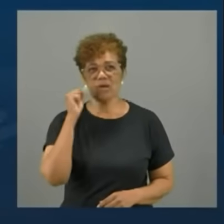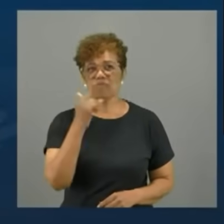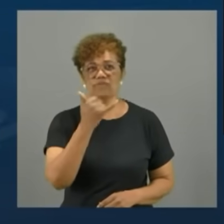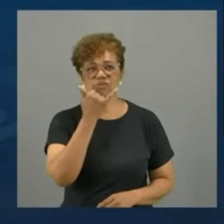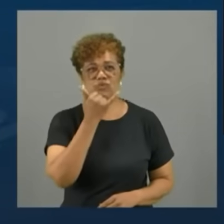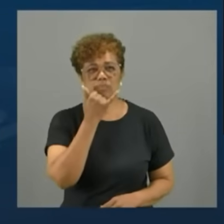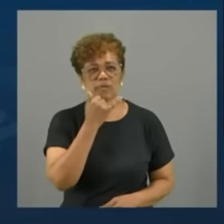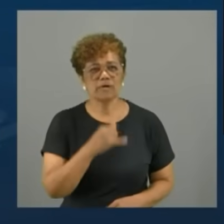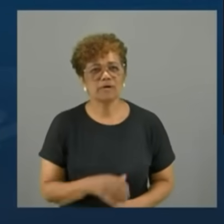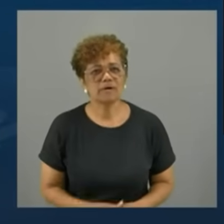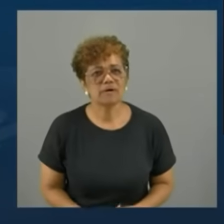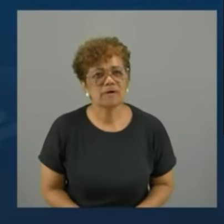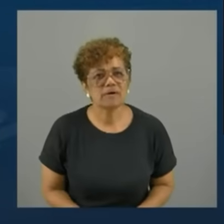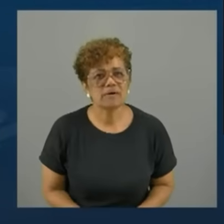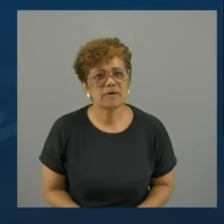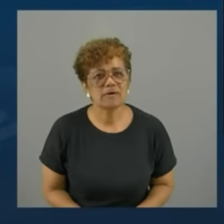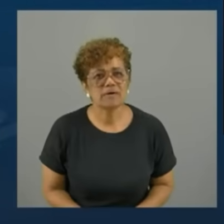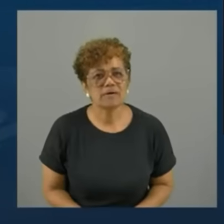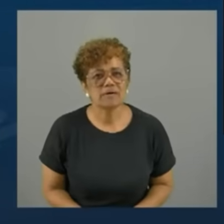é eleito com 17